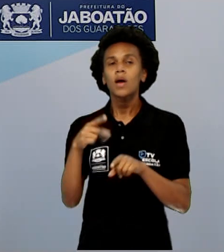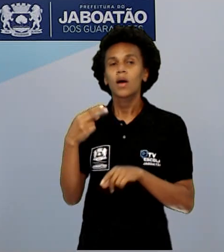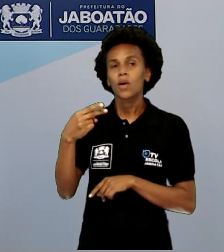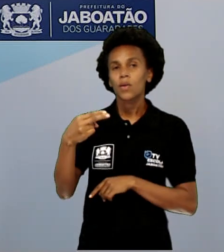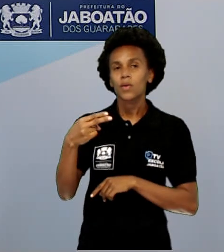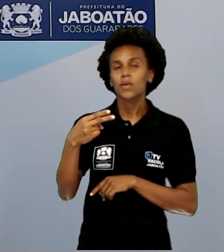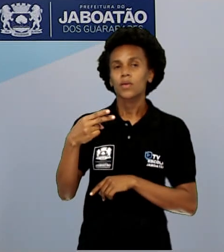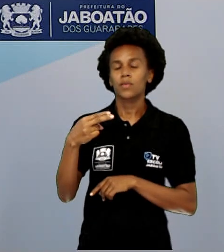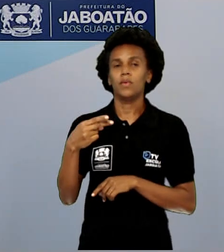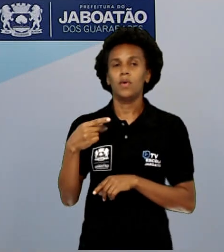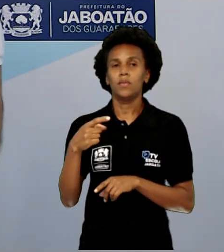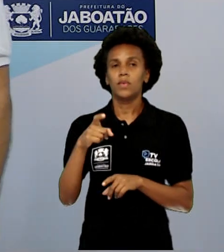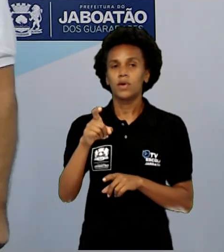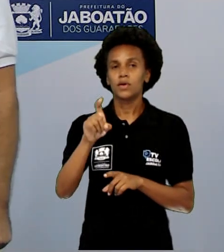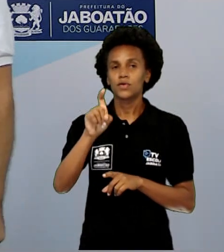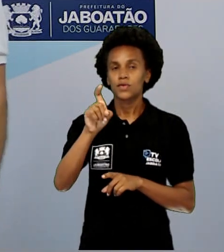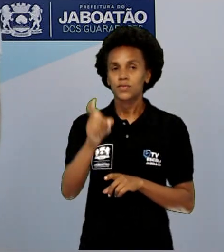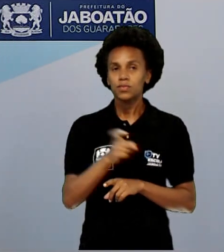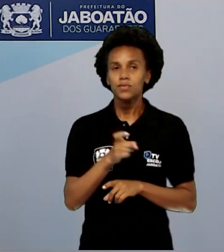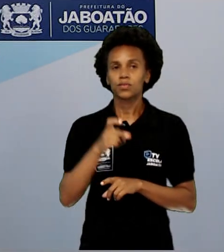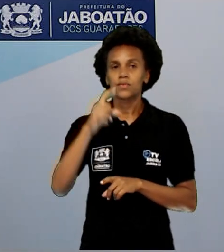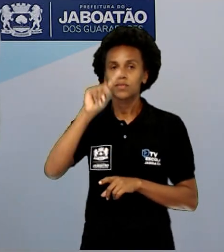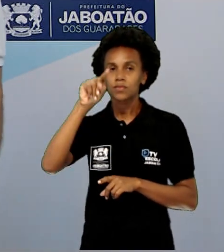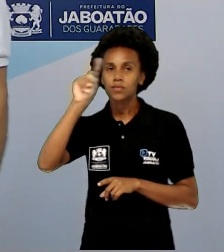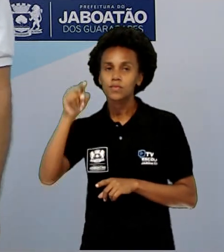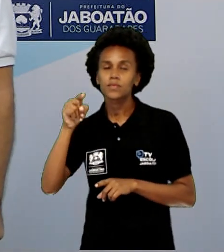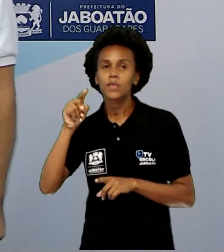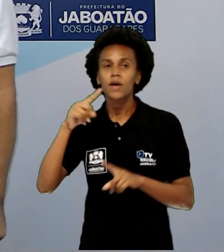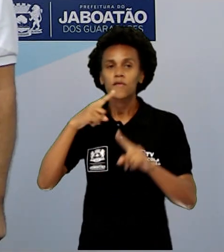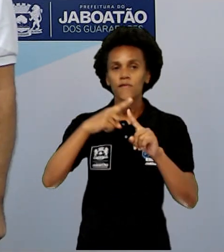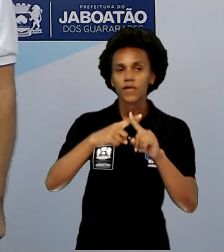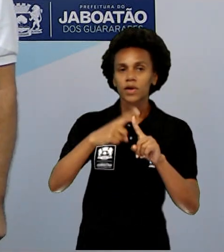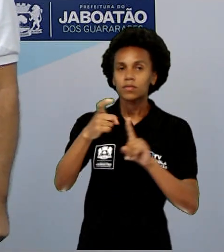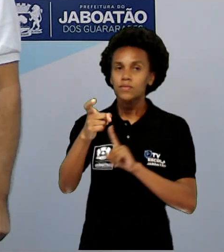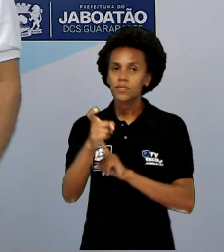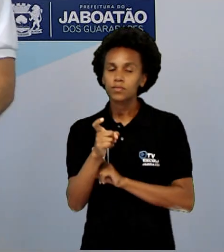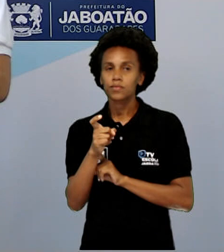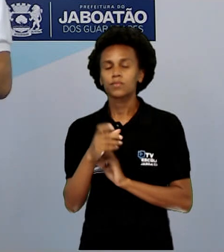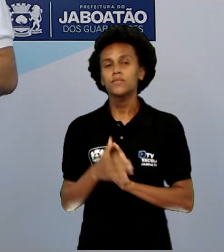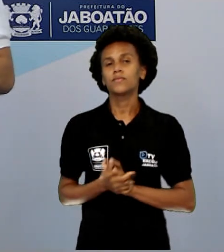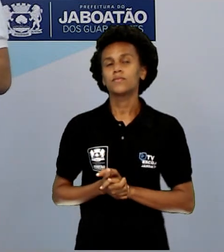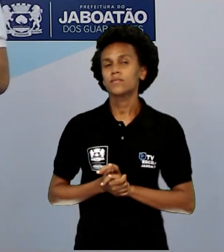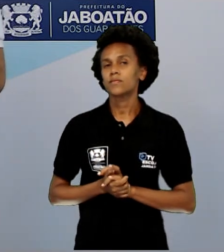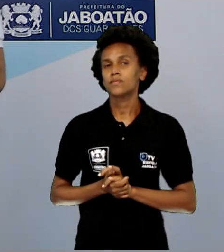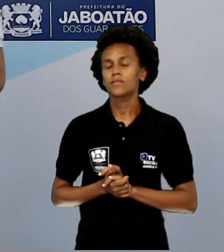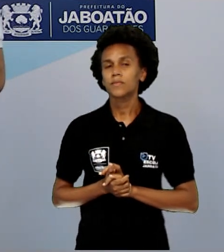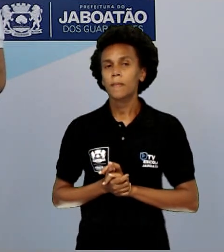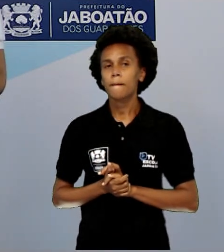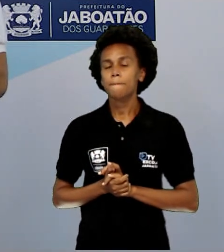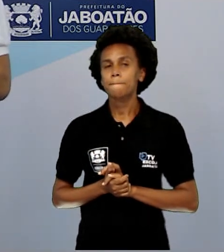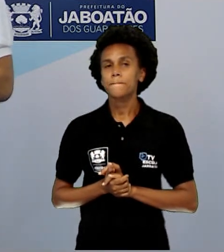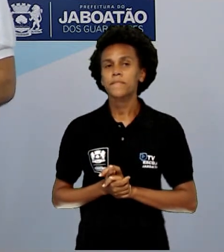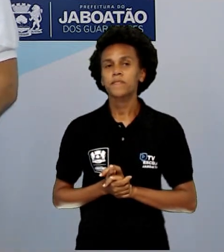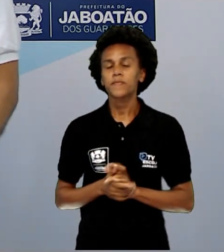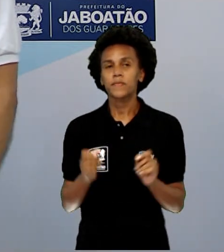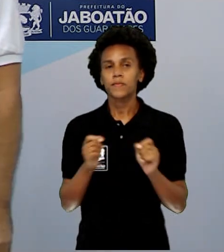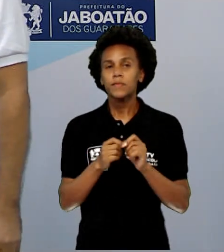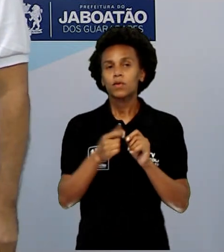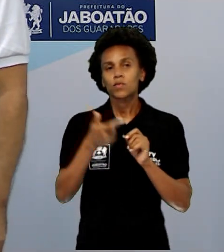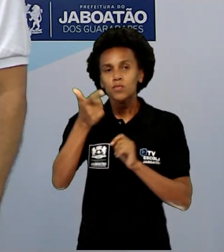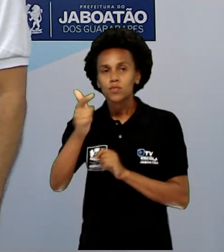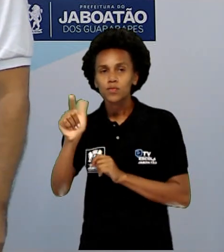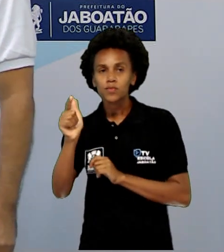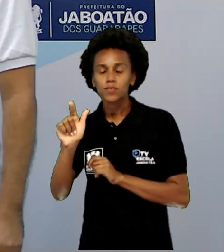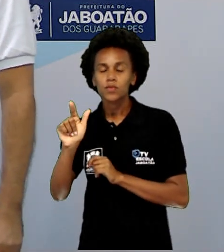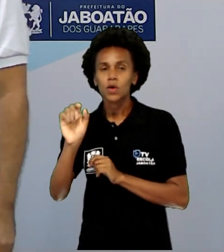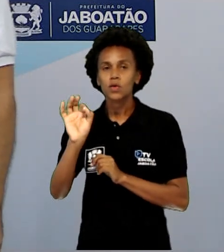x duas linhas vezes x. Esse daqui eu só fiz repetir. Eu só estou organizando para chegar em algo que eu quero mostrar para vocês.